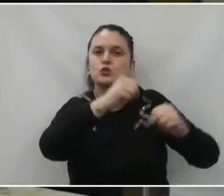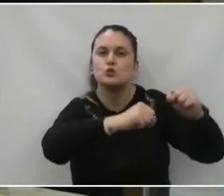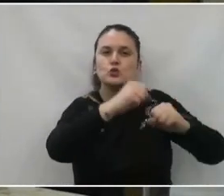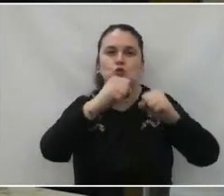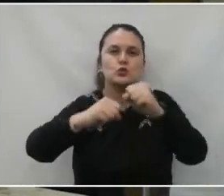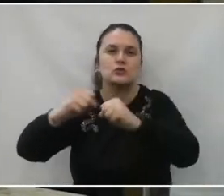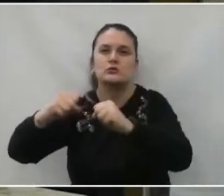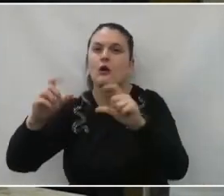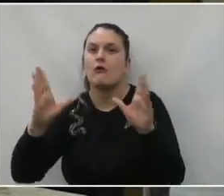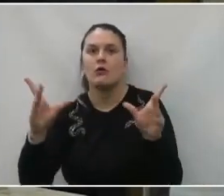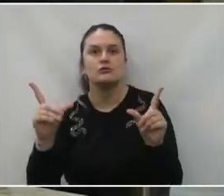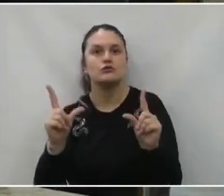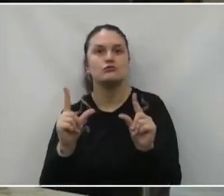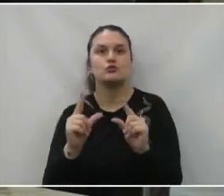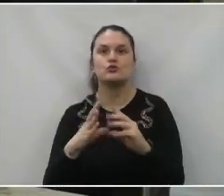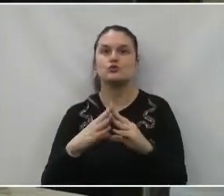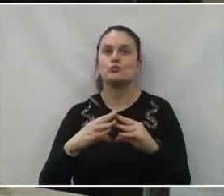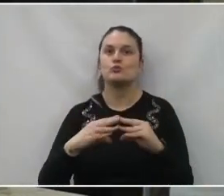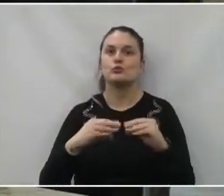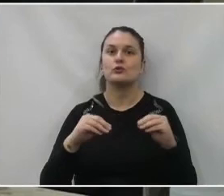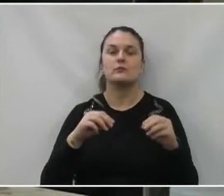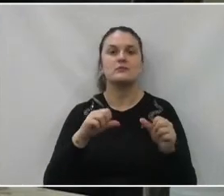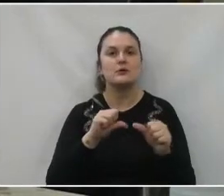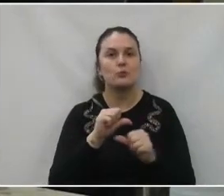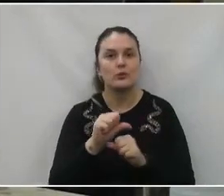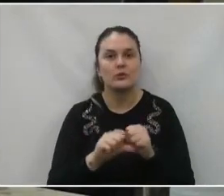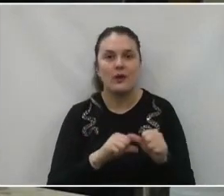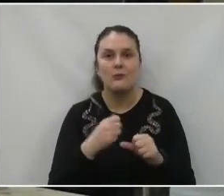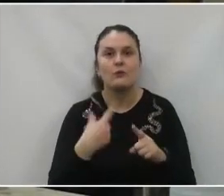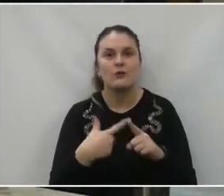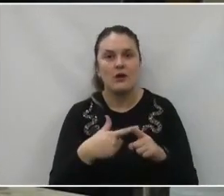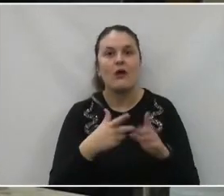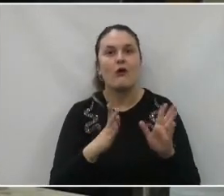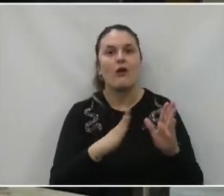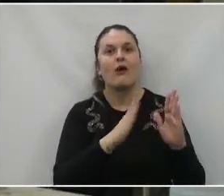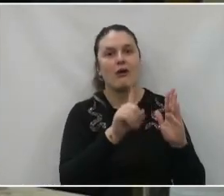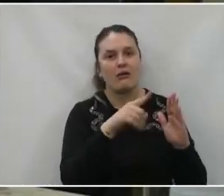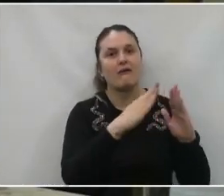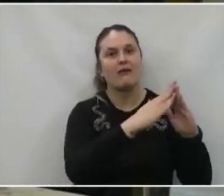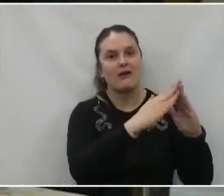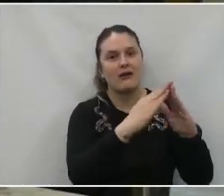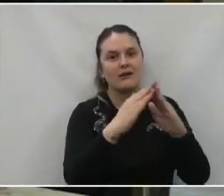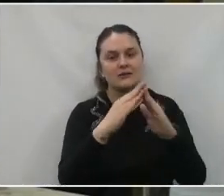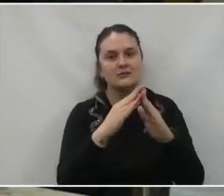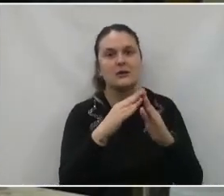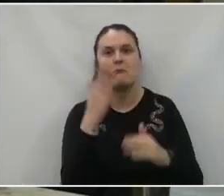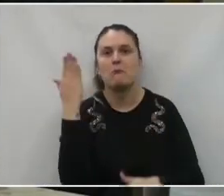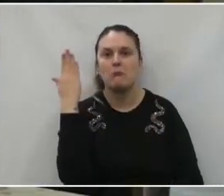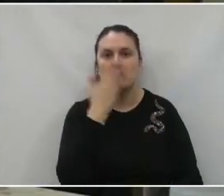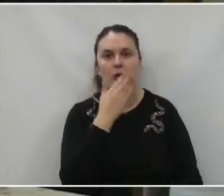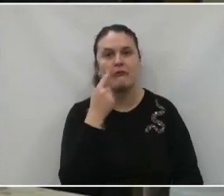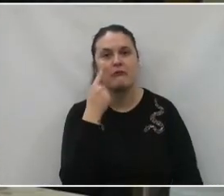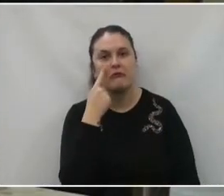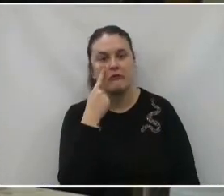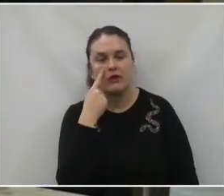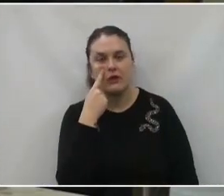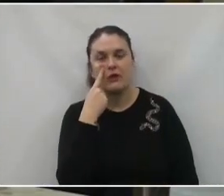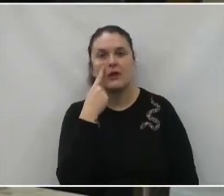não são mais, e eles têm que ser alterados porque se tornaram residenciais. A maior prova disso é a região